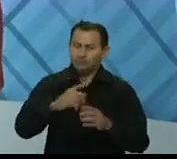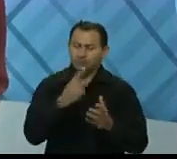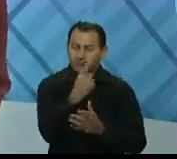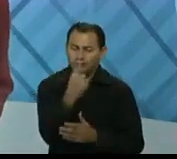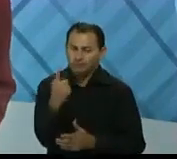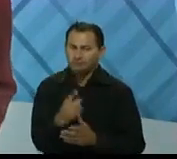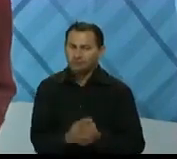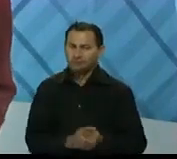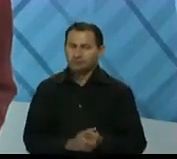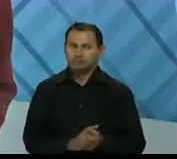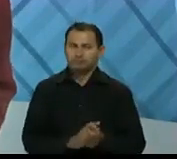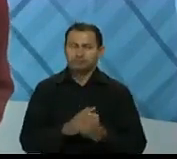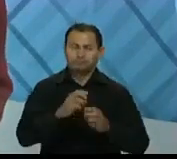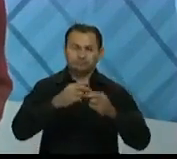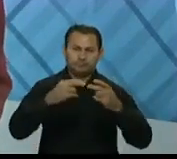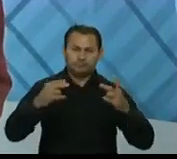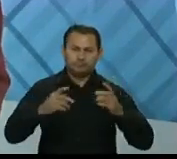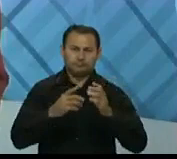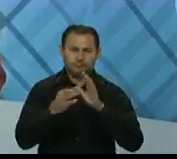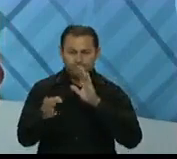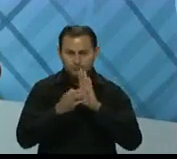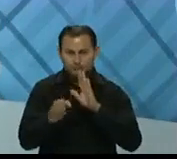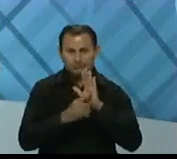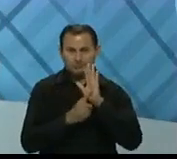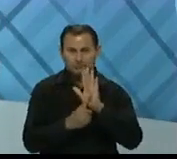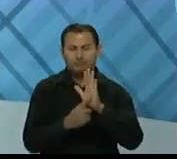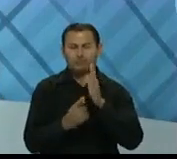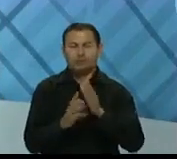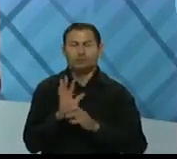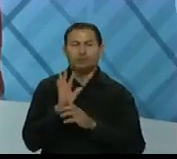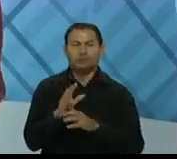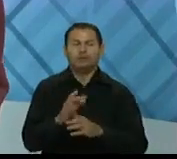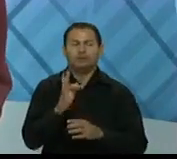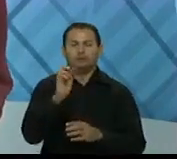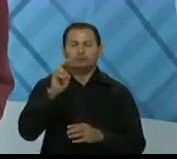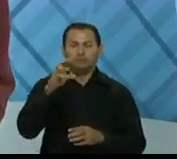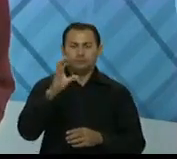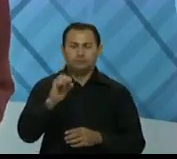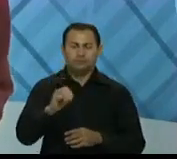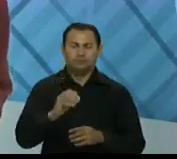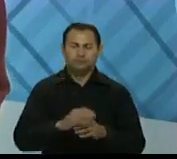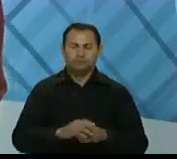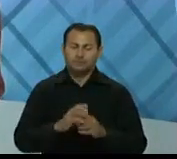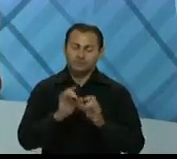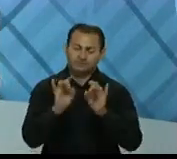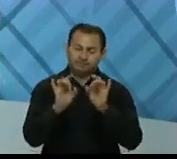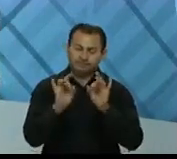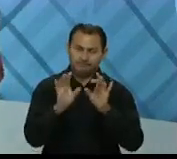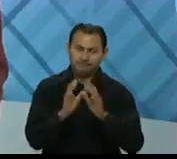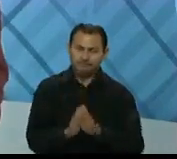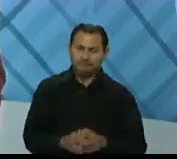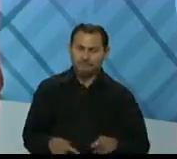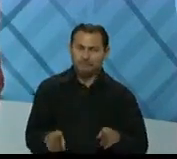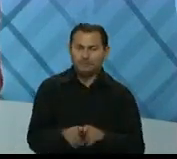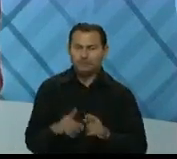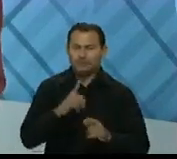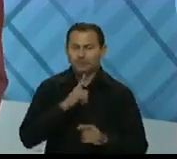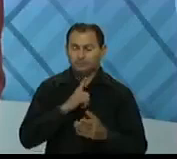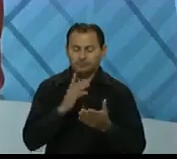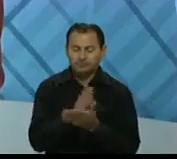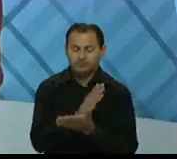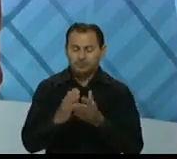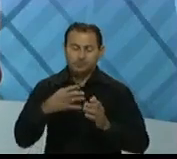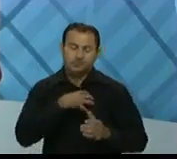Cada uma dessas situações que foram propostas a você apresentaram funções, essas funções são específicas e elas possuem